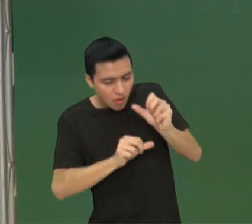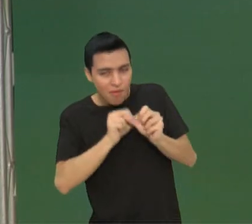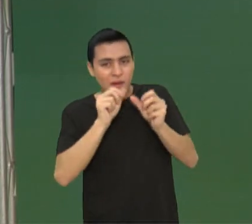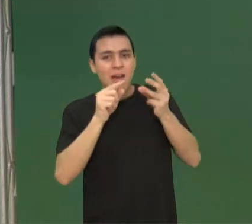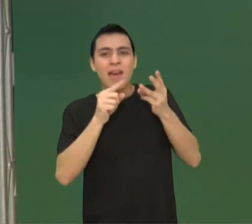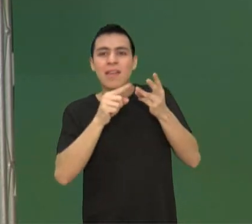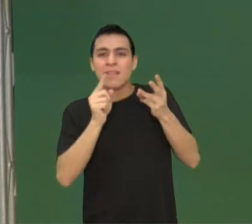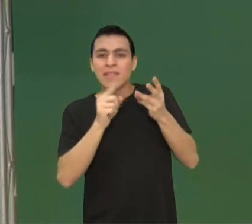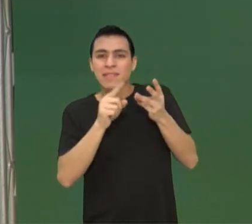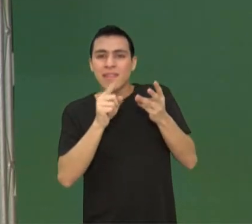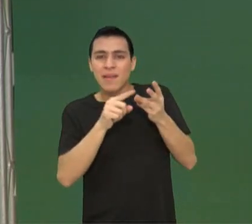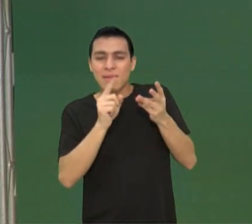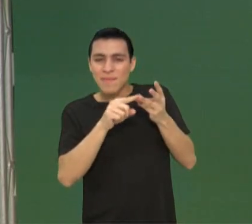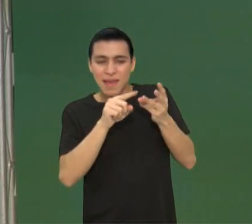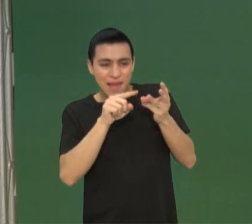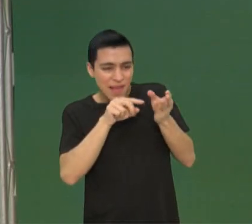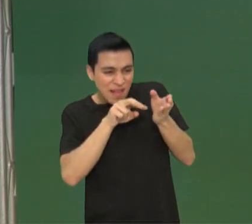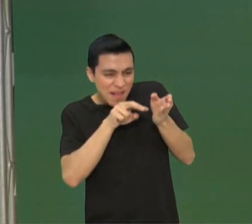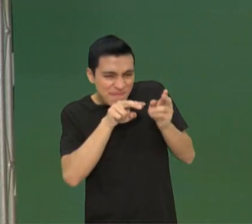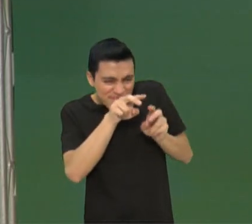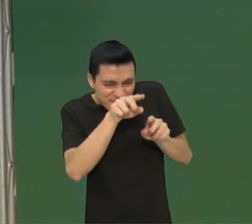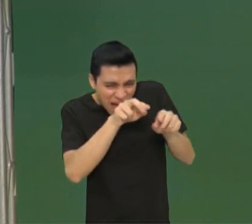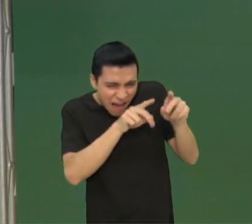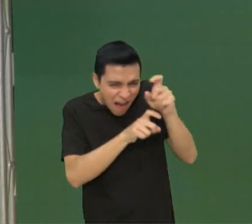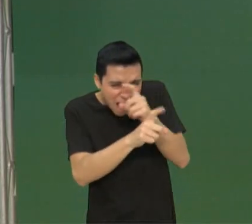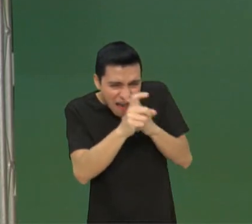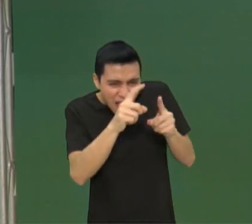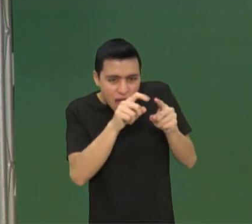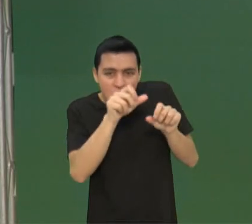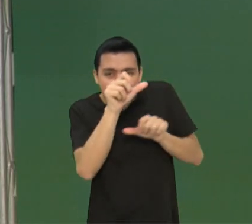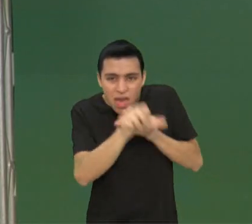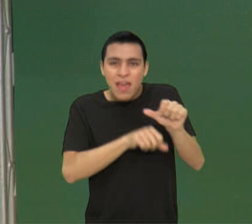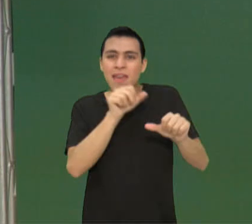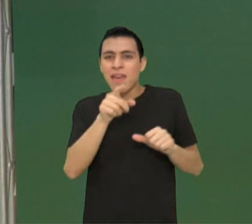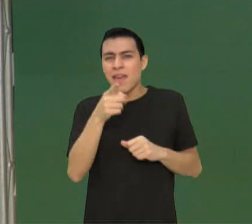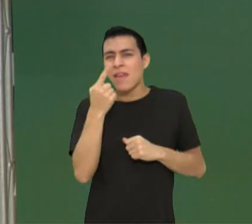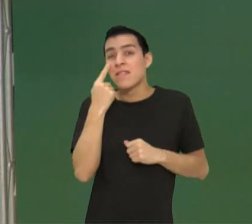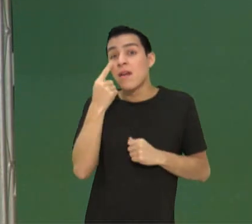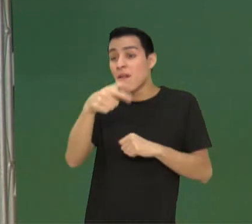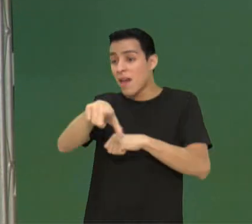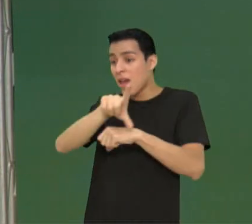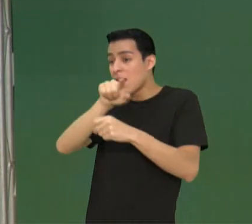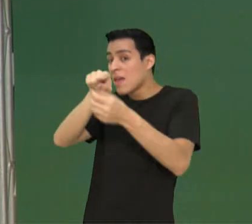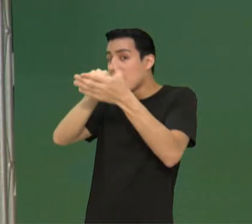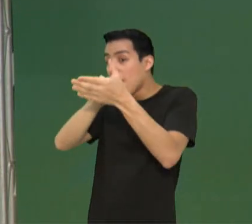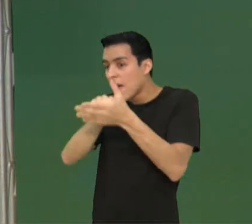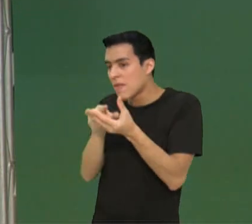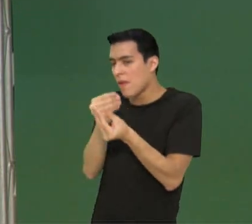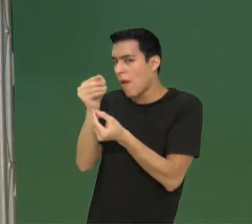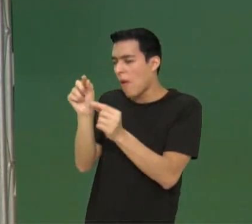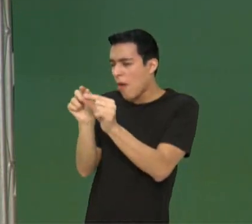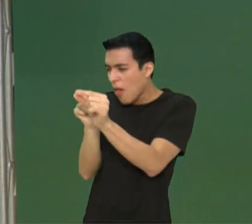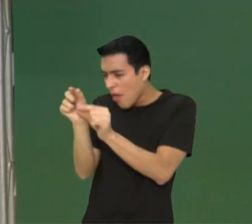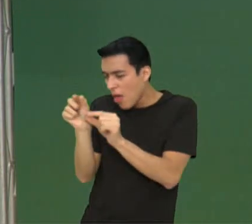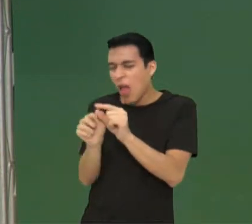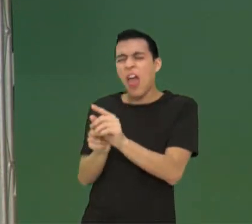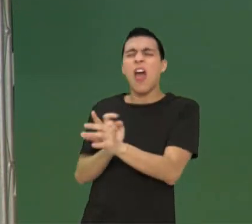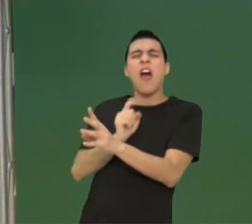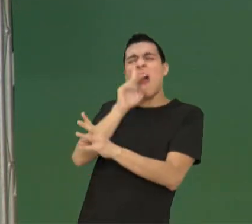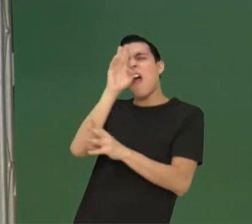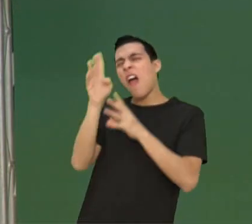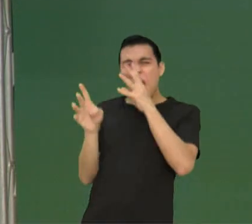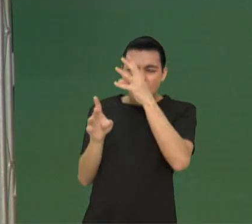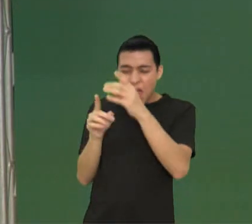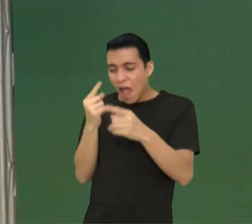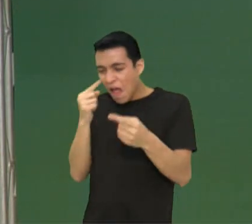hein? Tem todo um treinamento para ver como essa partícula é liberada do corpo, todos os estudos, não é algo assim,